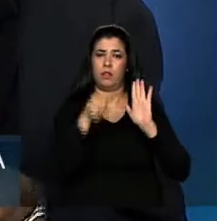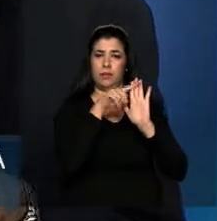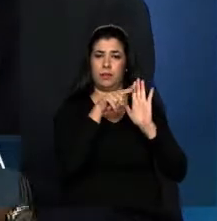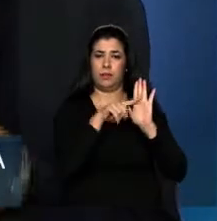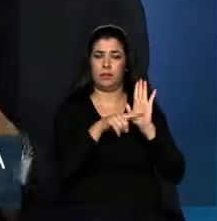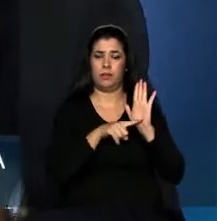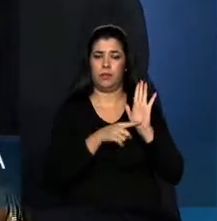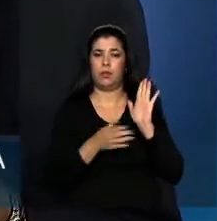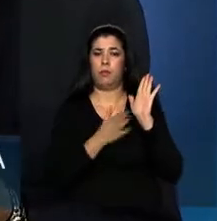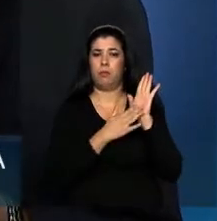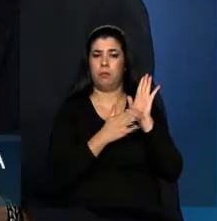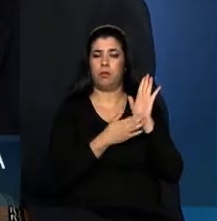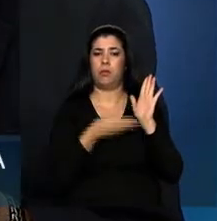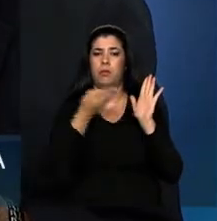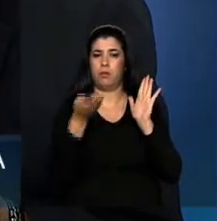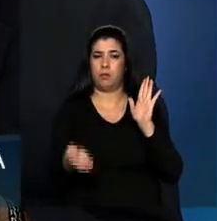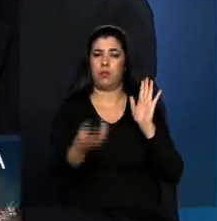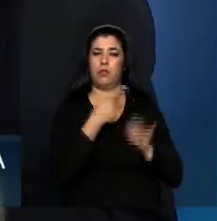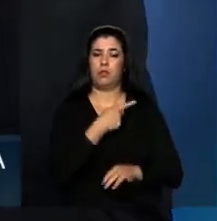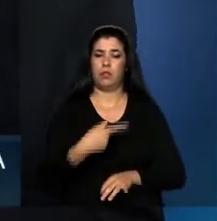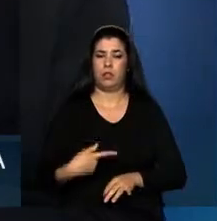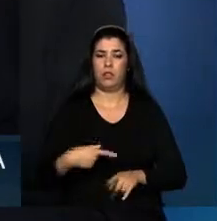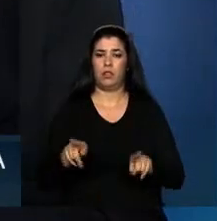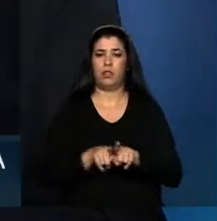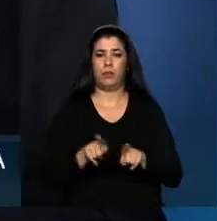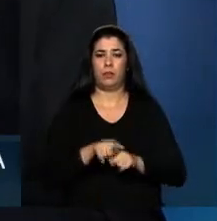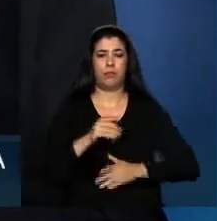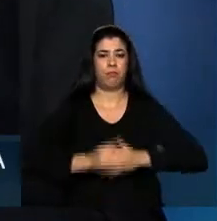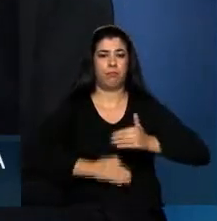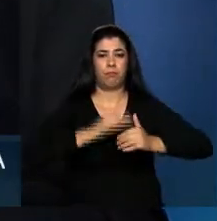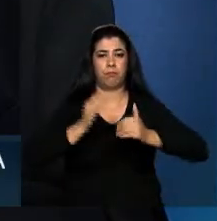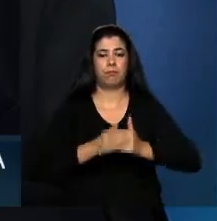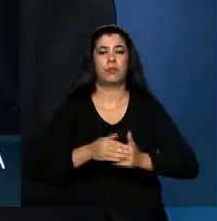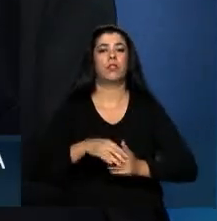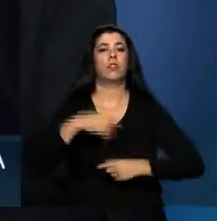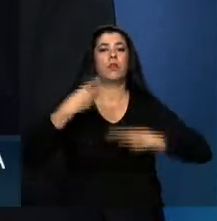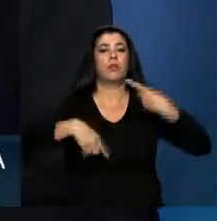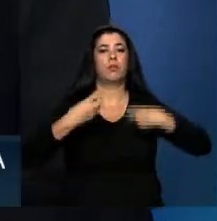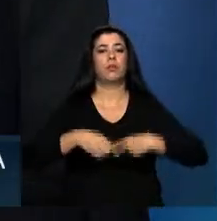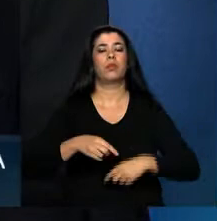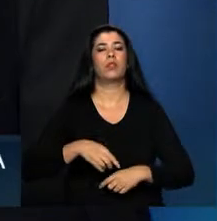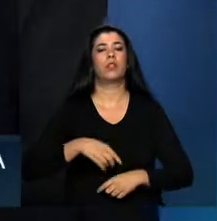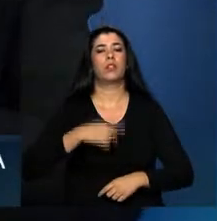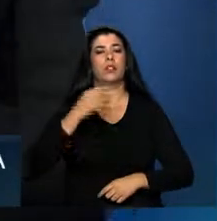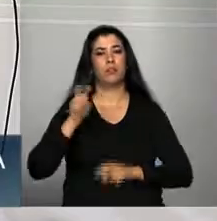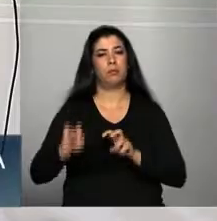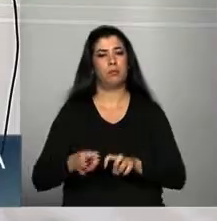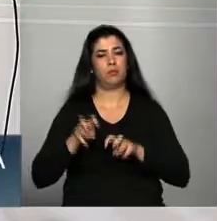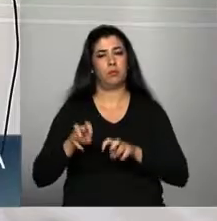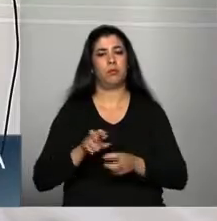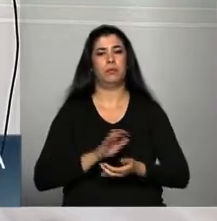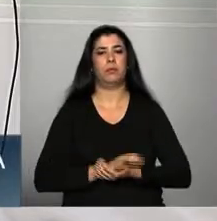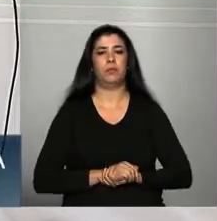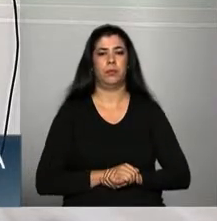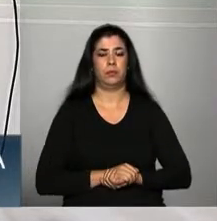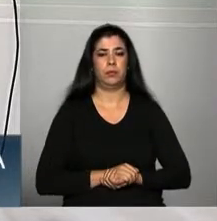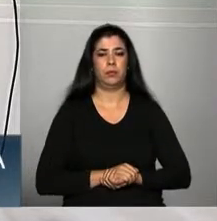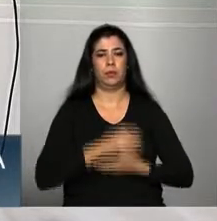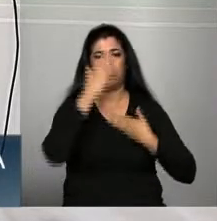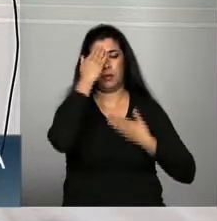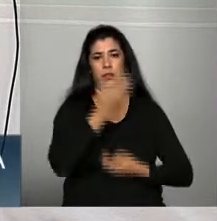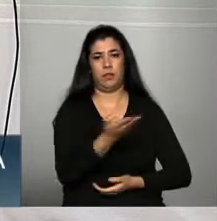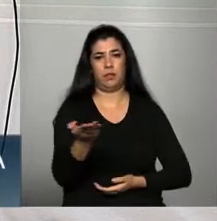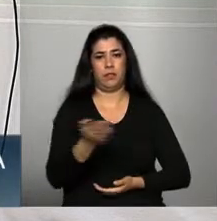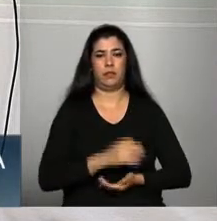propor para a gente poder avançar nas políticas públicas para o campo brasileiro. Muito